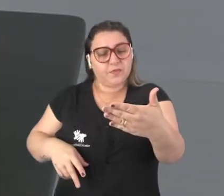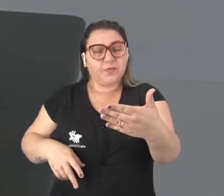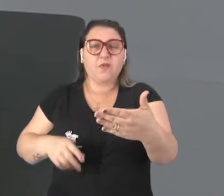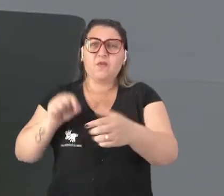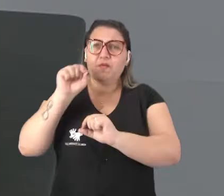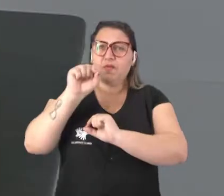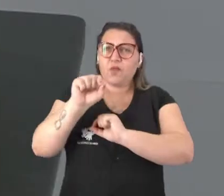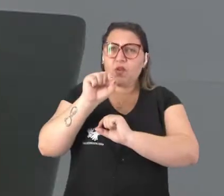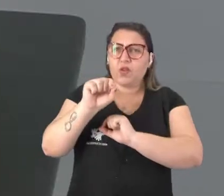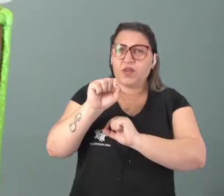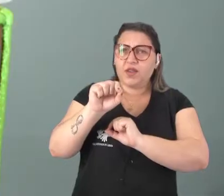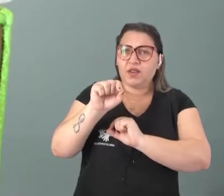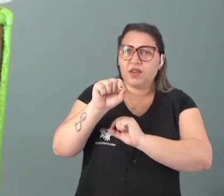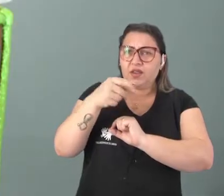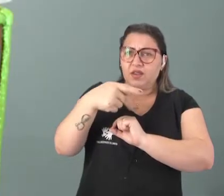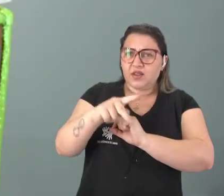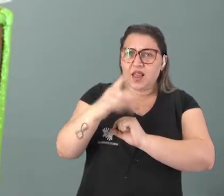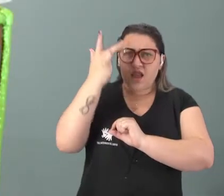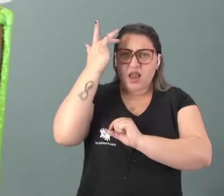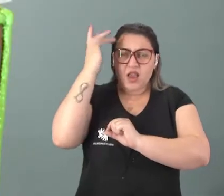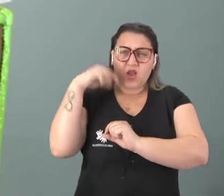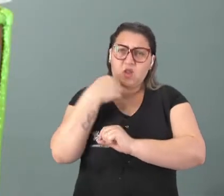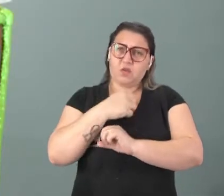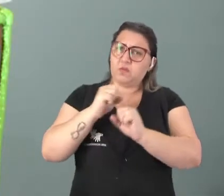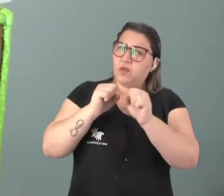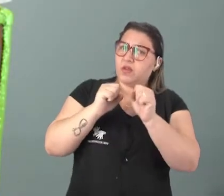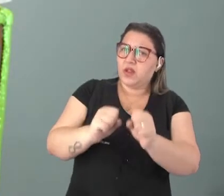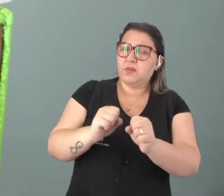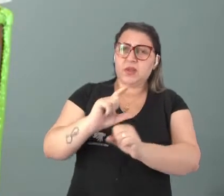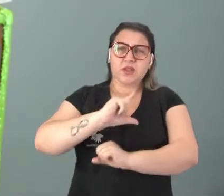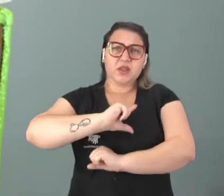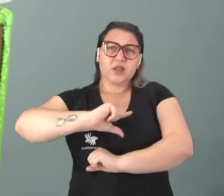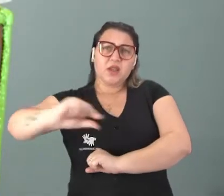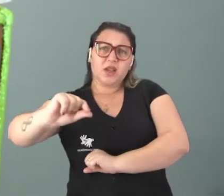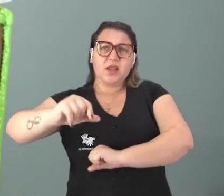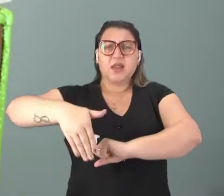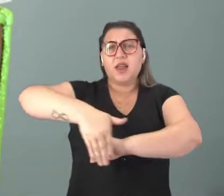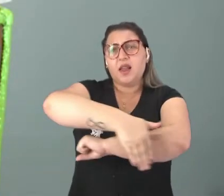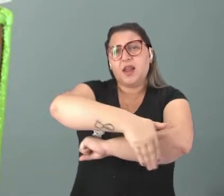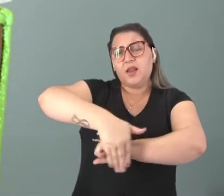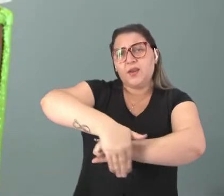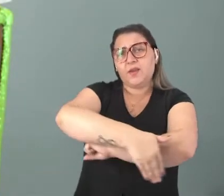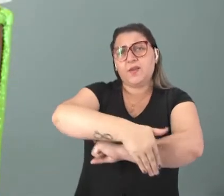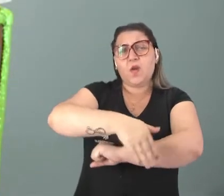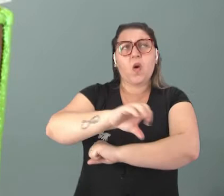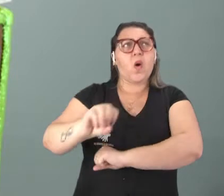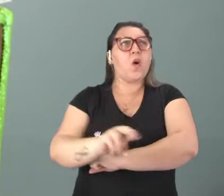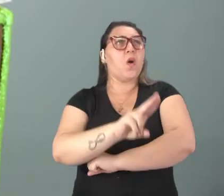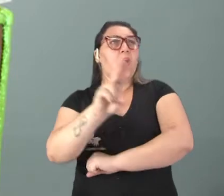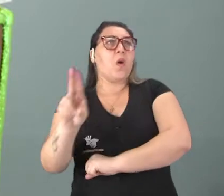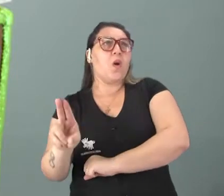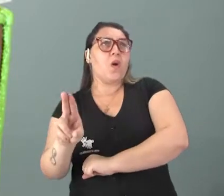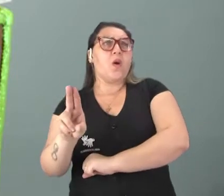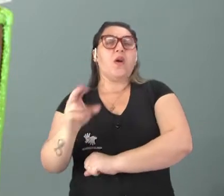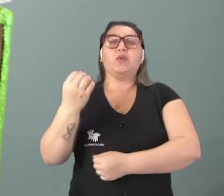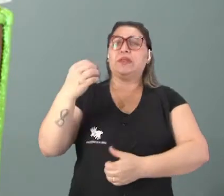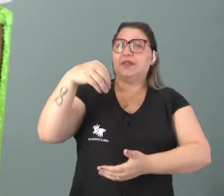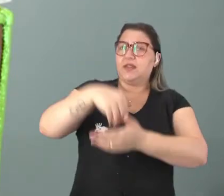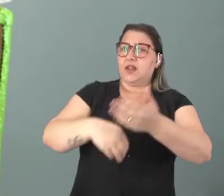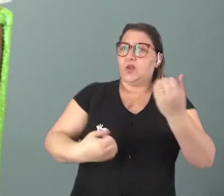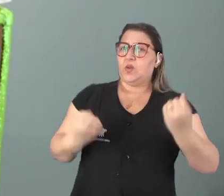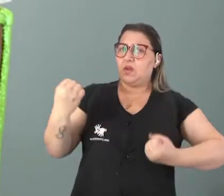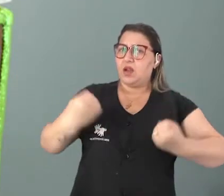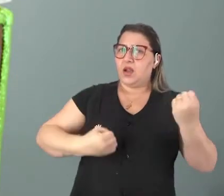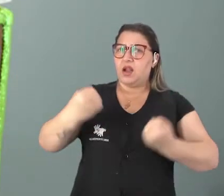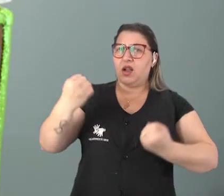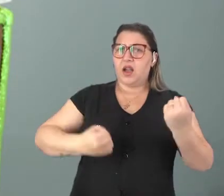Você acha que nós podemos sair no meio da rua ou até mesmo de dentro de um veículo